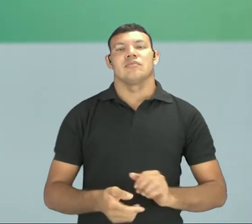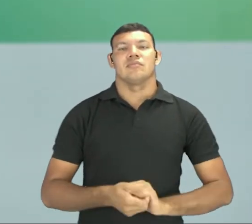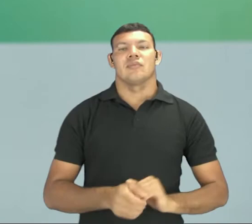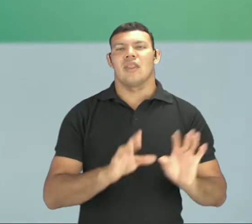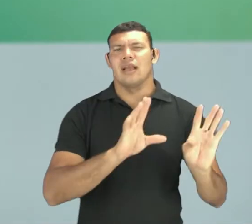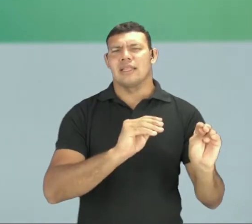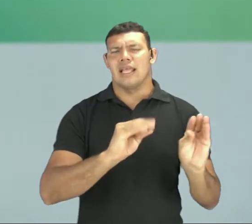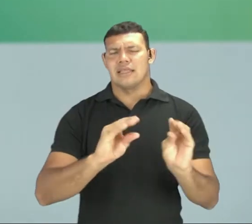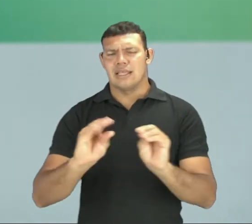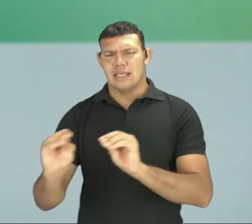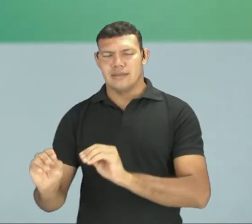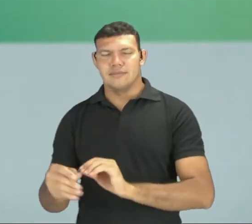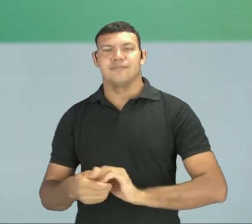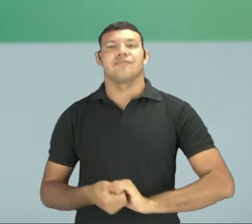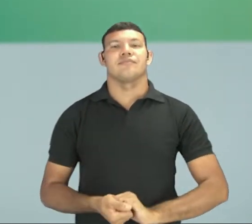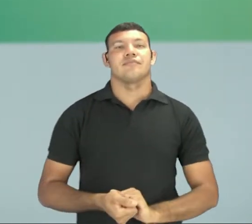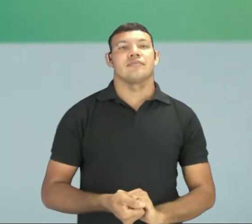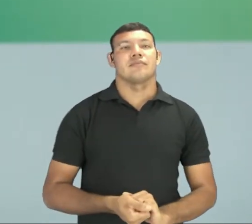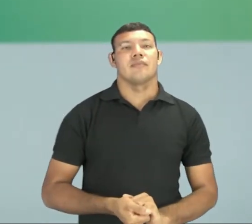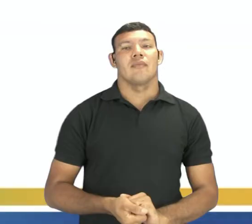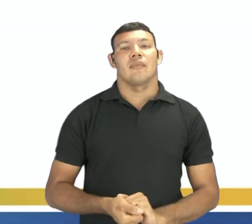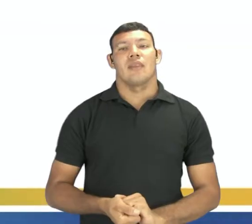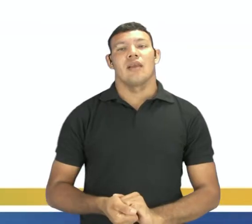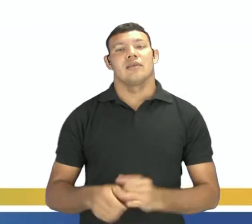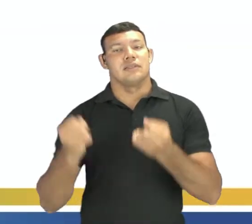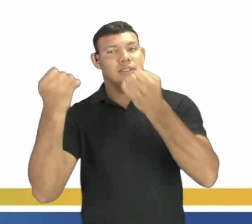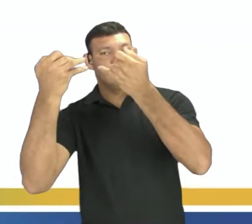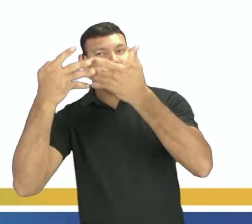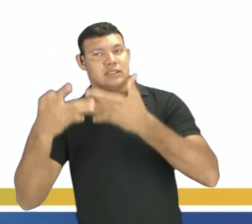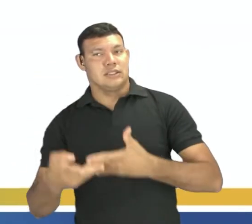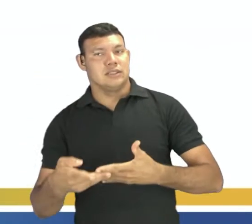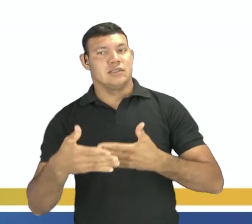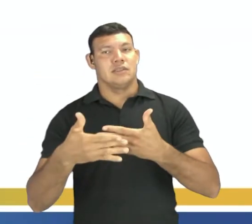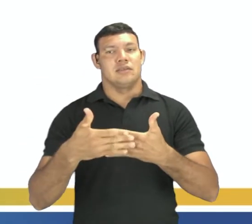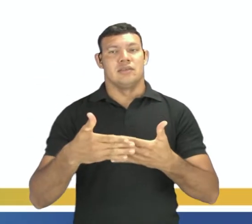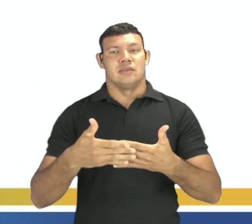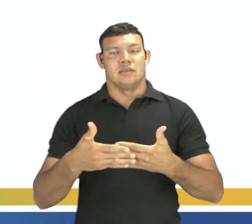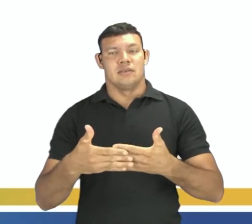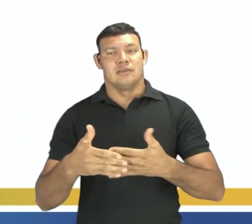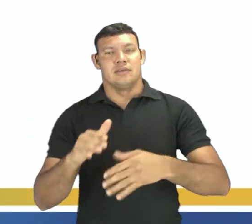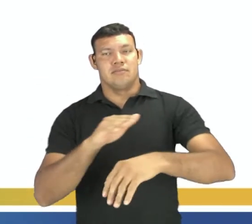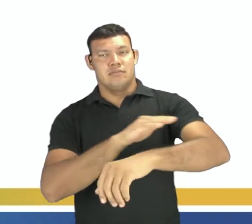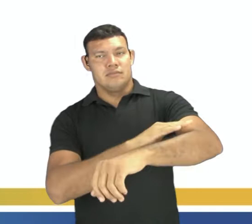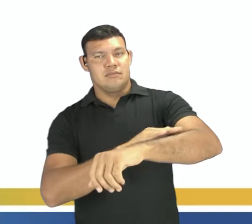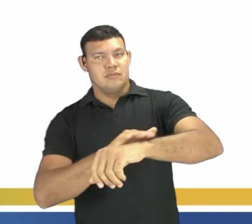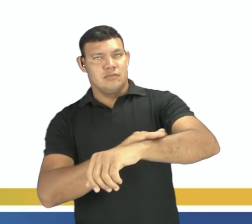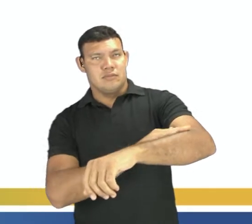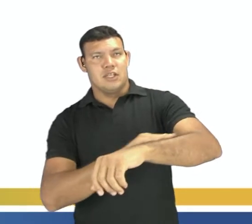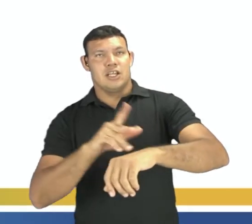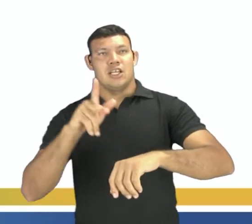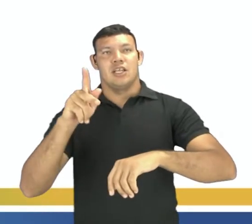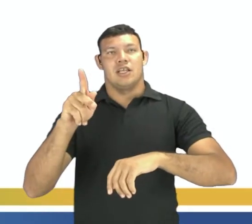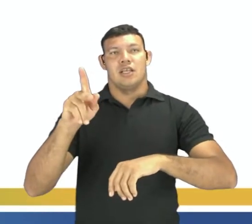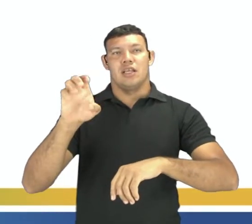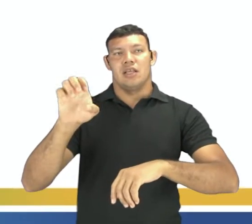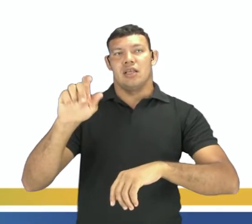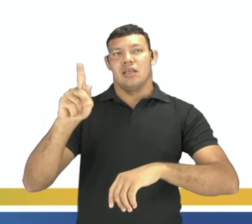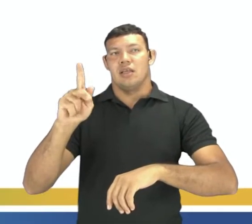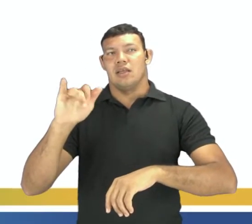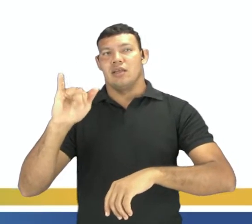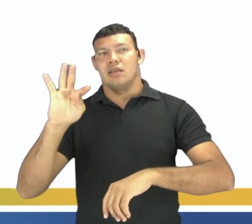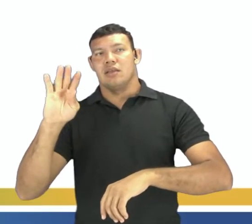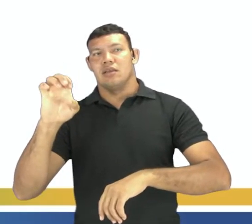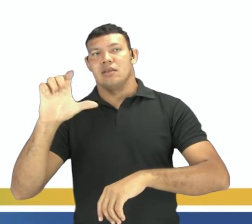Então, vamos falar sobre o tecido epitelial. O tecido epitelial, ou epitélio, ele é formado por